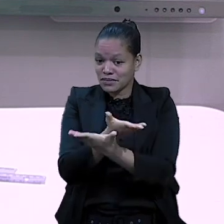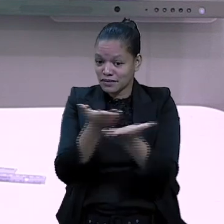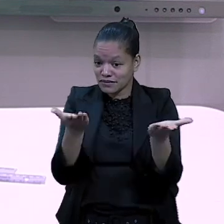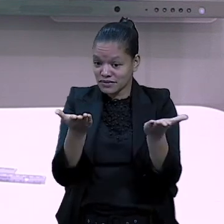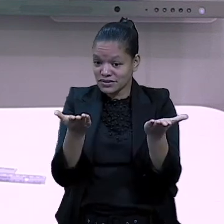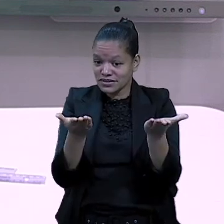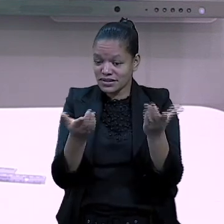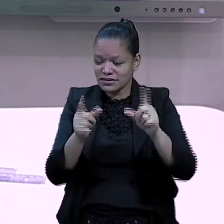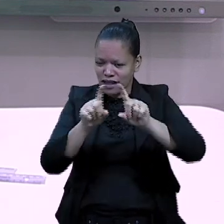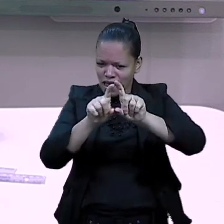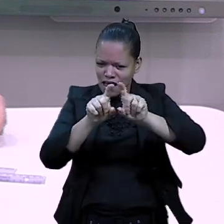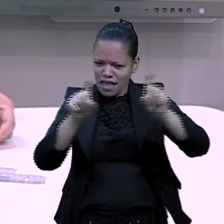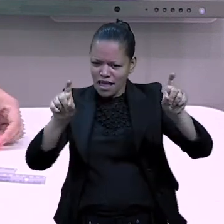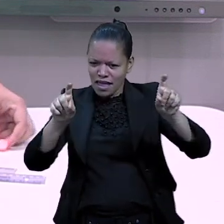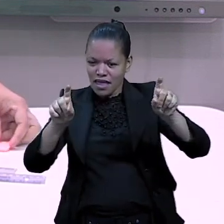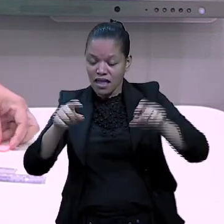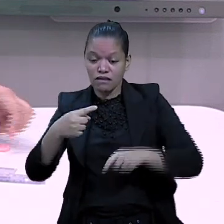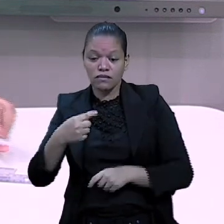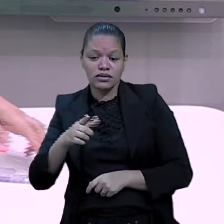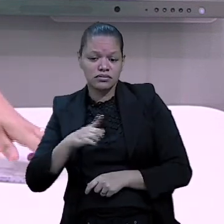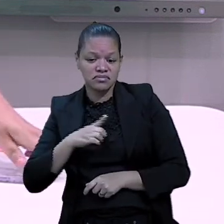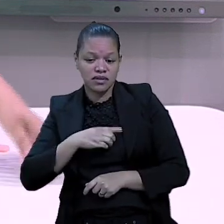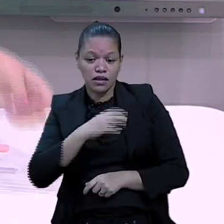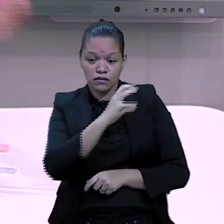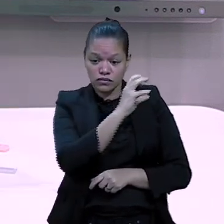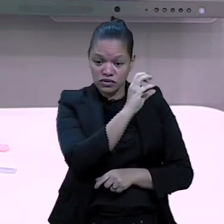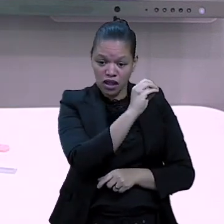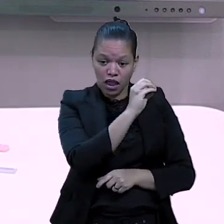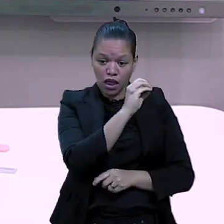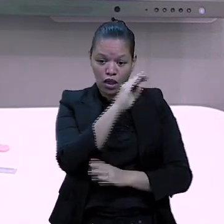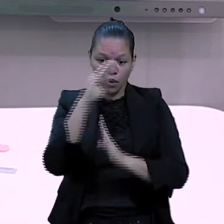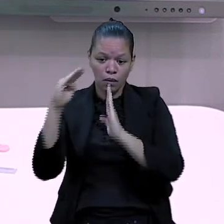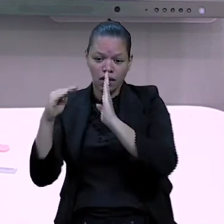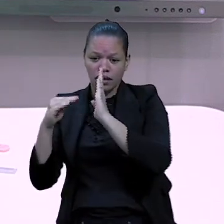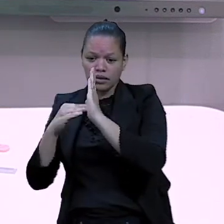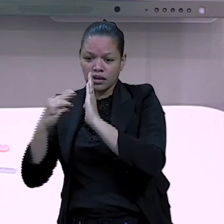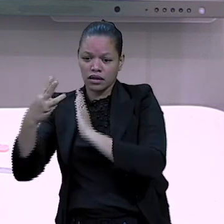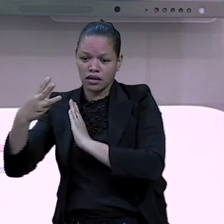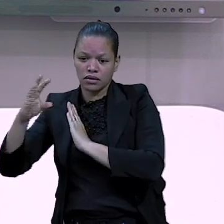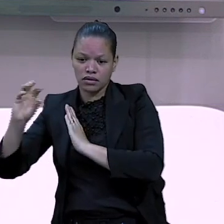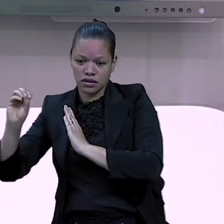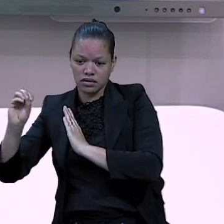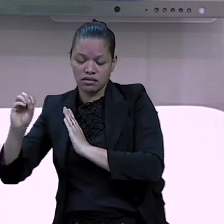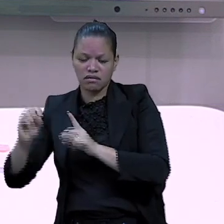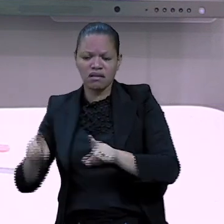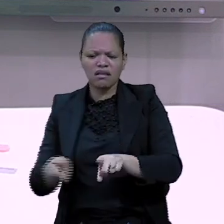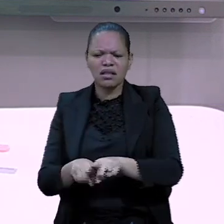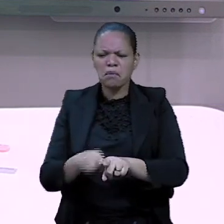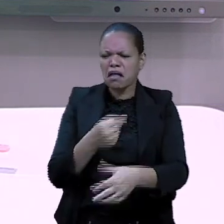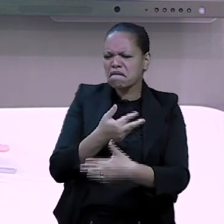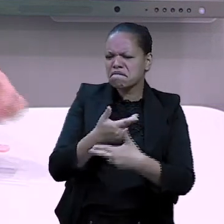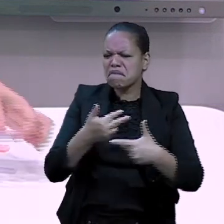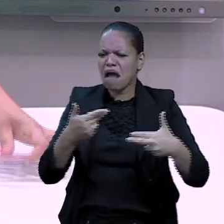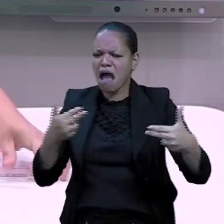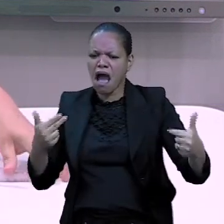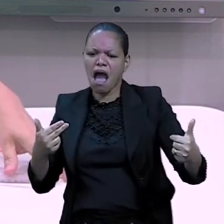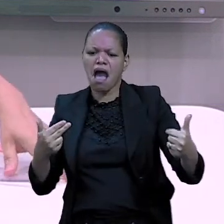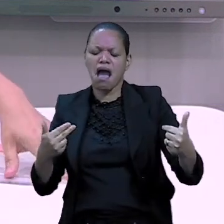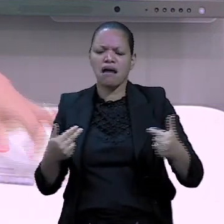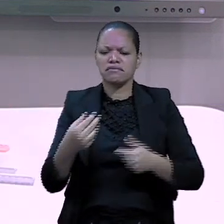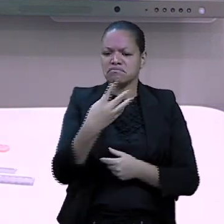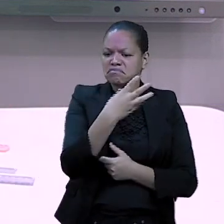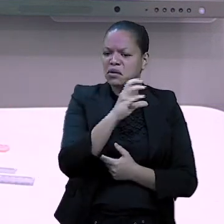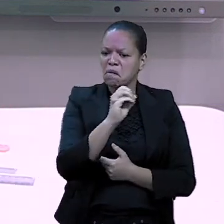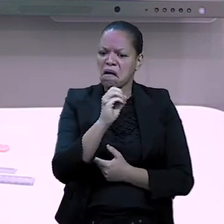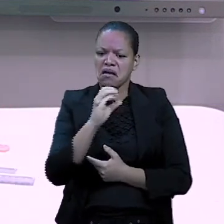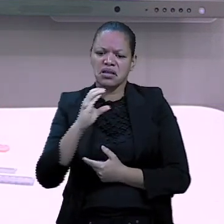30 centímetros, mas tem as maiores. Olha essa aqui que a professora trouxe, ela já tem 40 centímetros. E aí você consegue